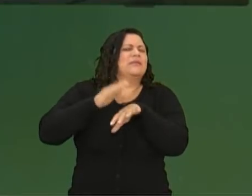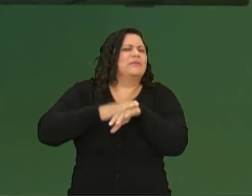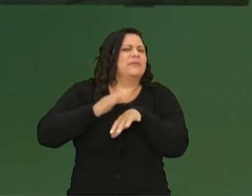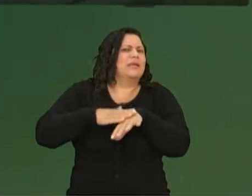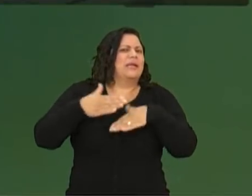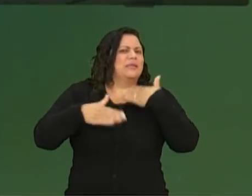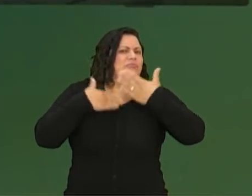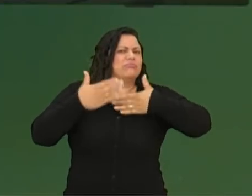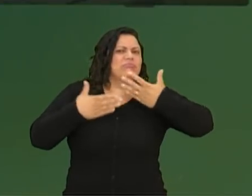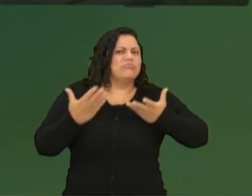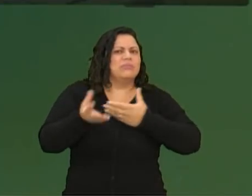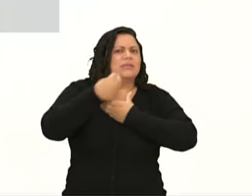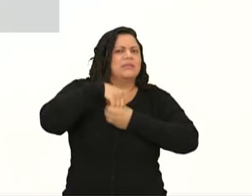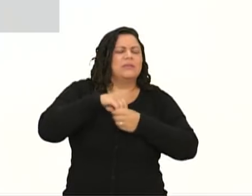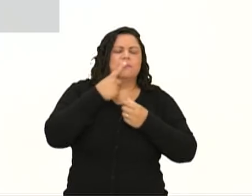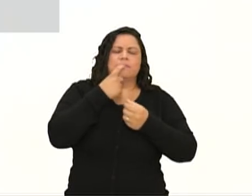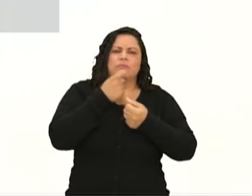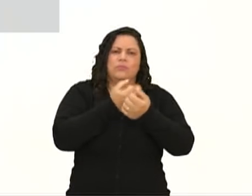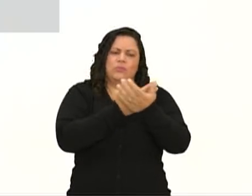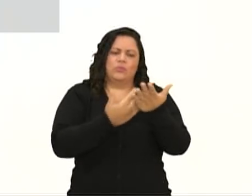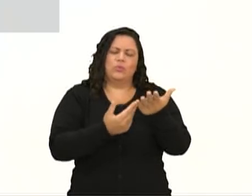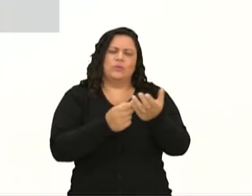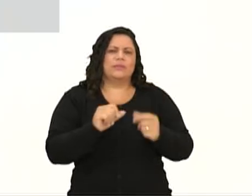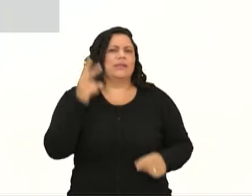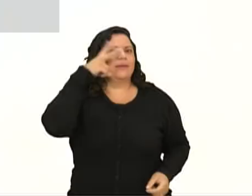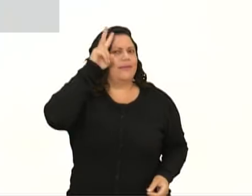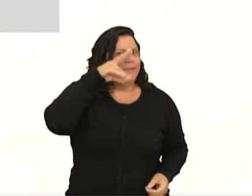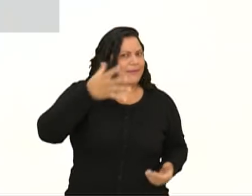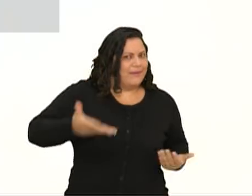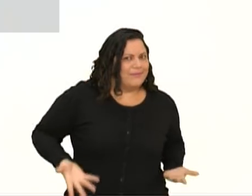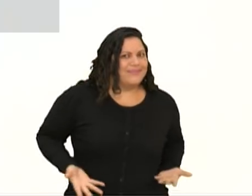nosso sangue. Então, tenta lembrar aí, vamos lá.